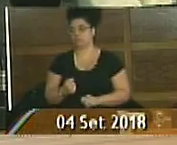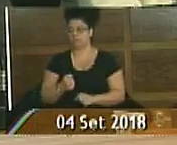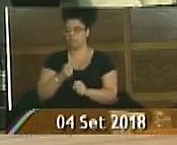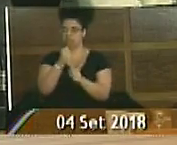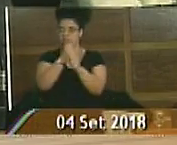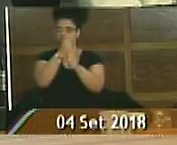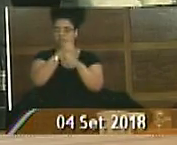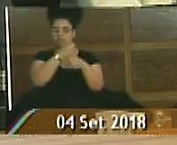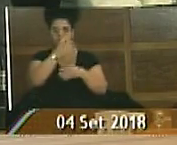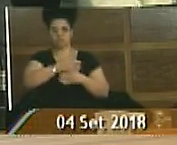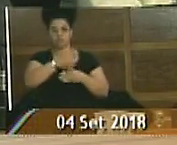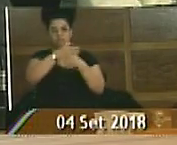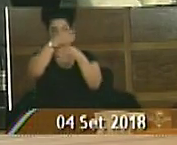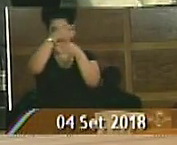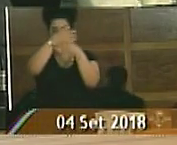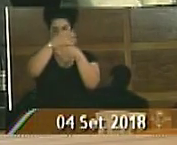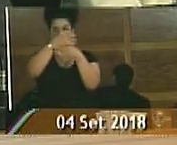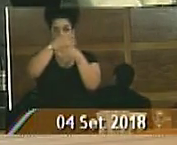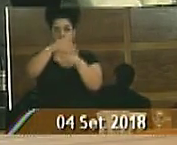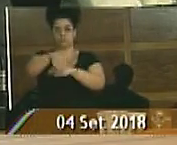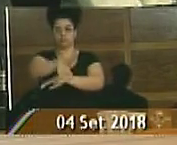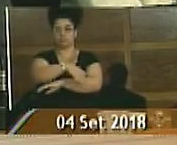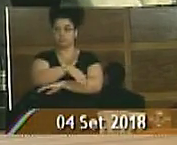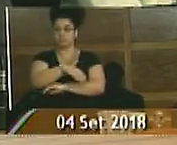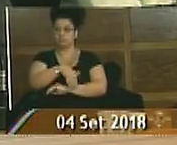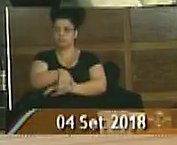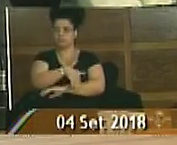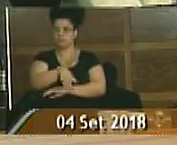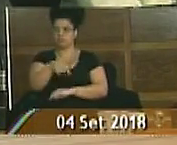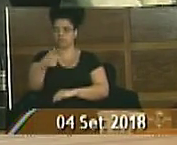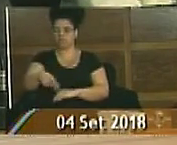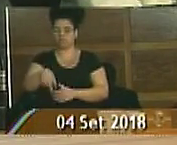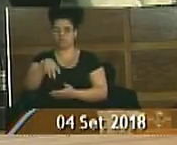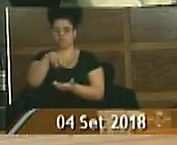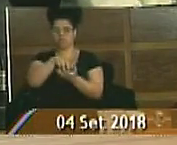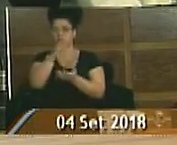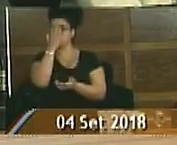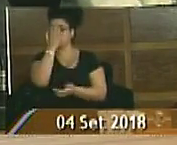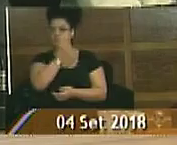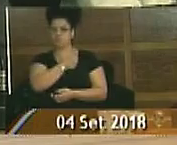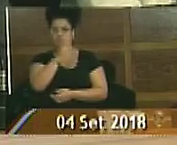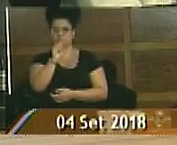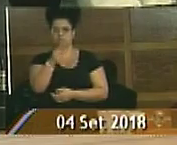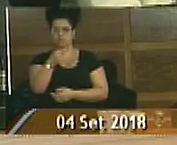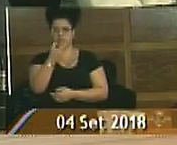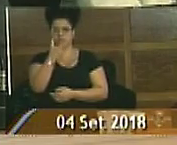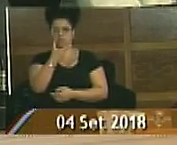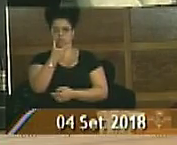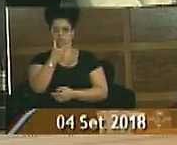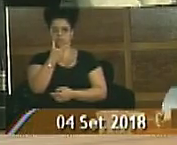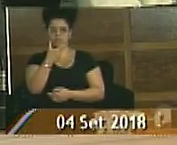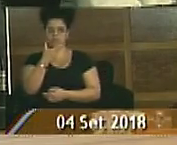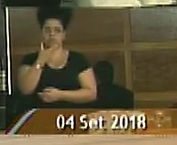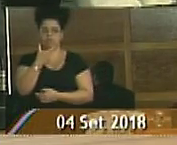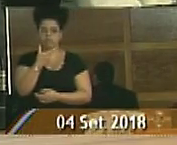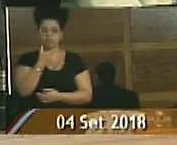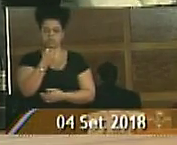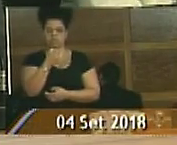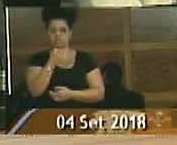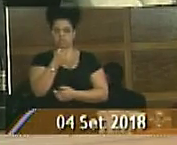construção de um muro de contenção na Rua Prefeito João Gregório Galino, em frente ao número 1236, bairro Morro da Glória.